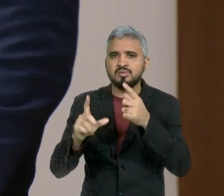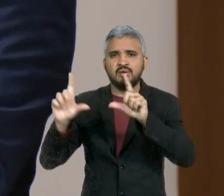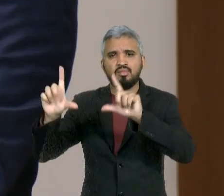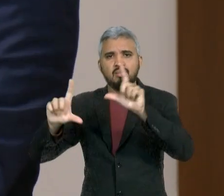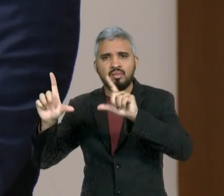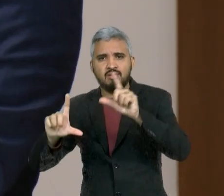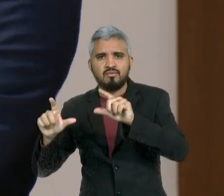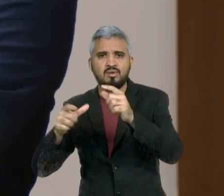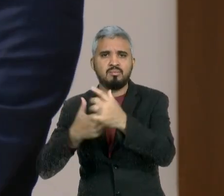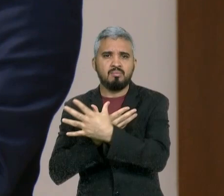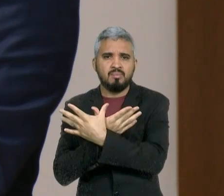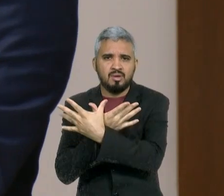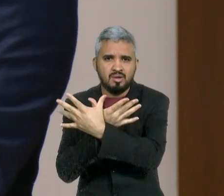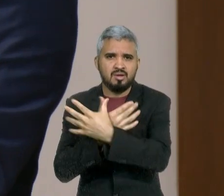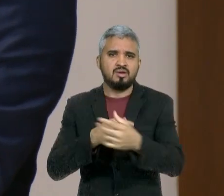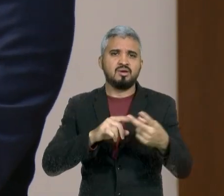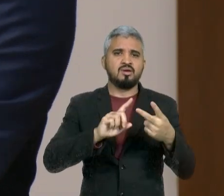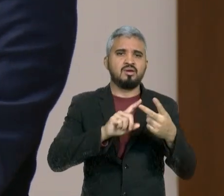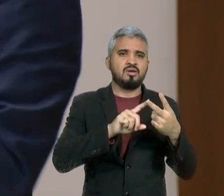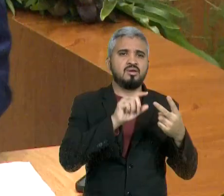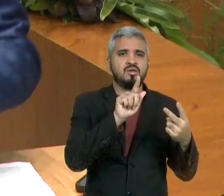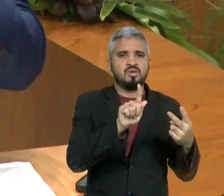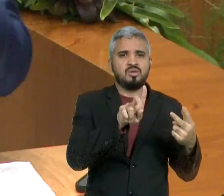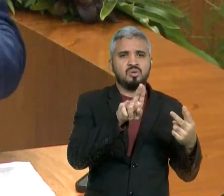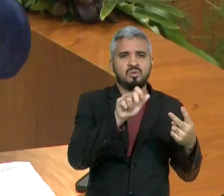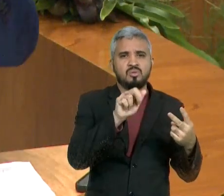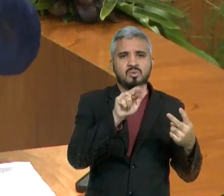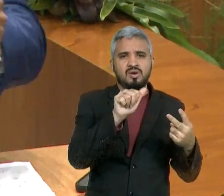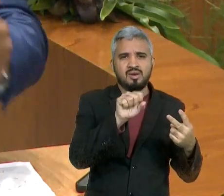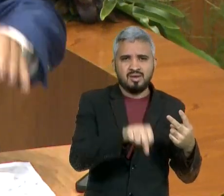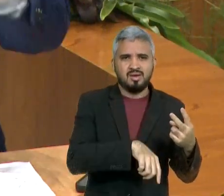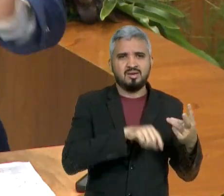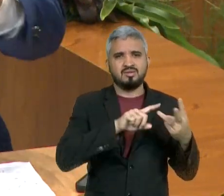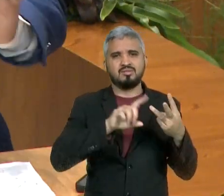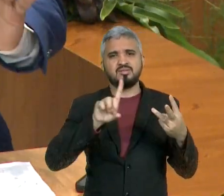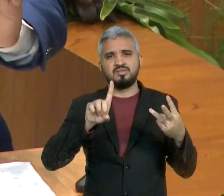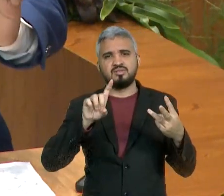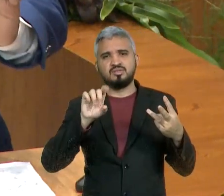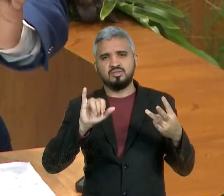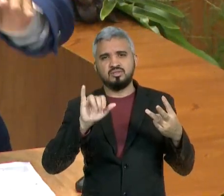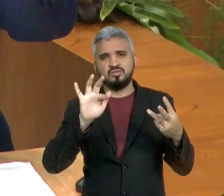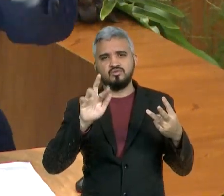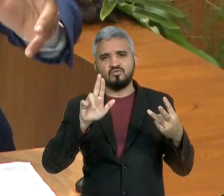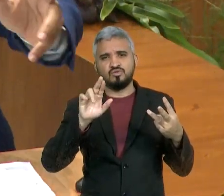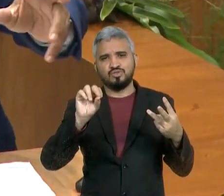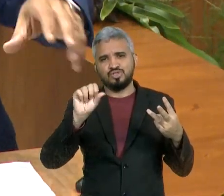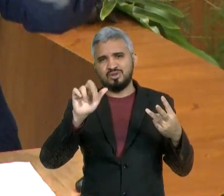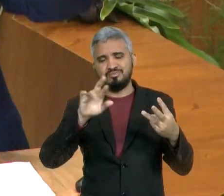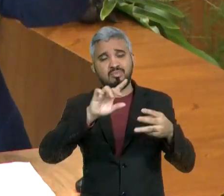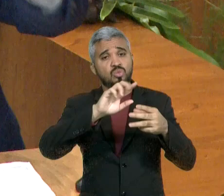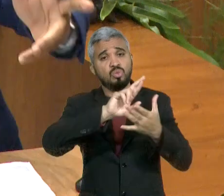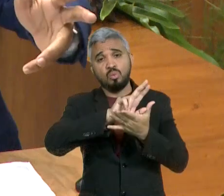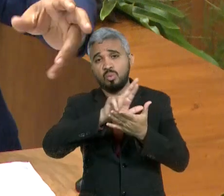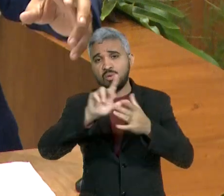Guará, todas. Todos os blogs, todos. E a reclamação de todos, do cidadão comum, do trabalhador, do motorista de